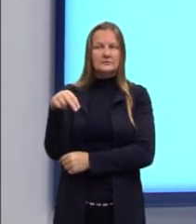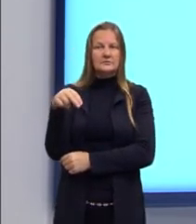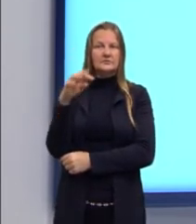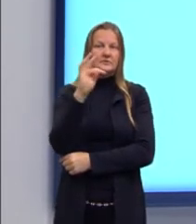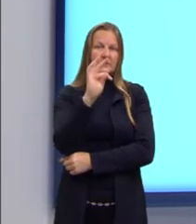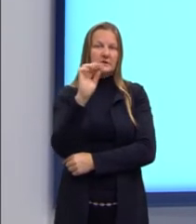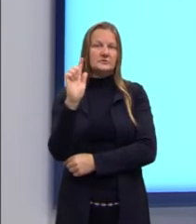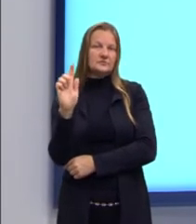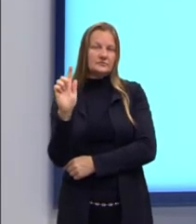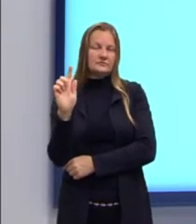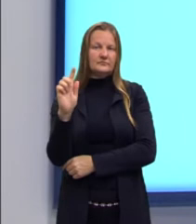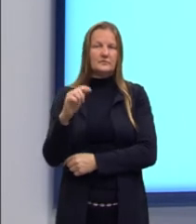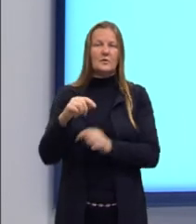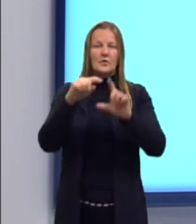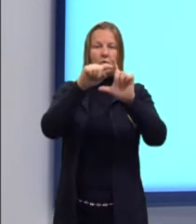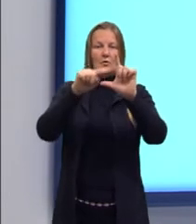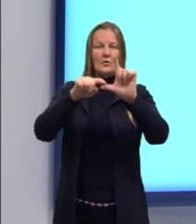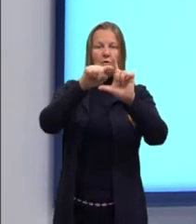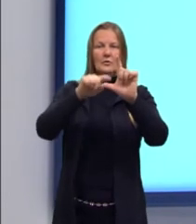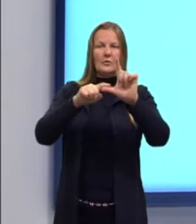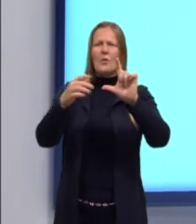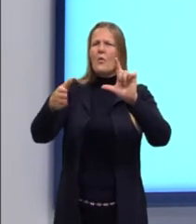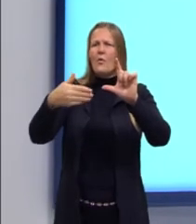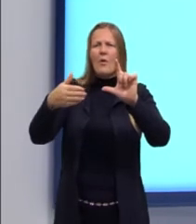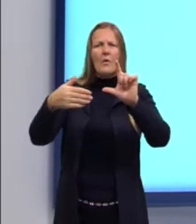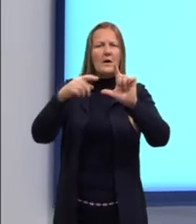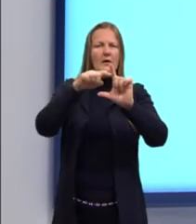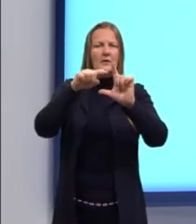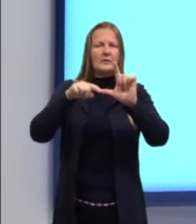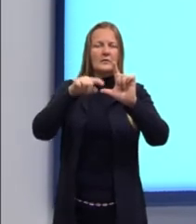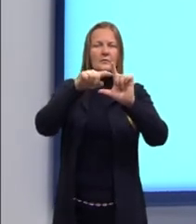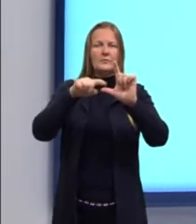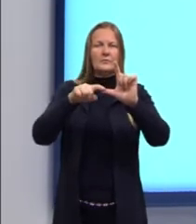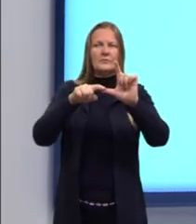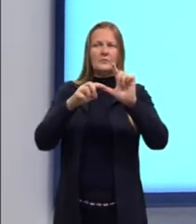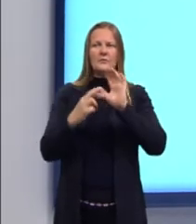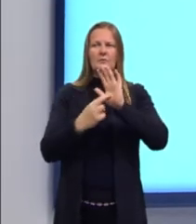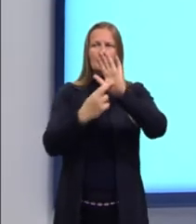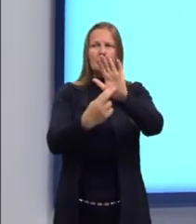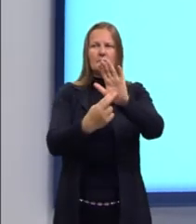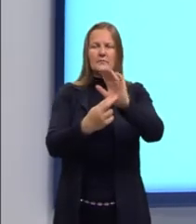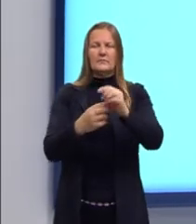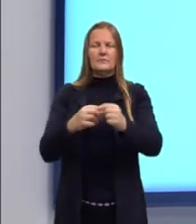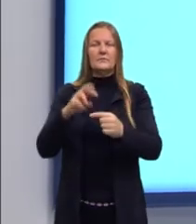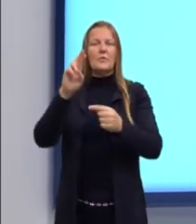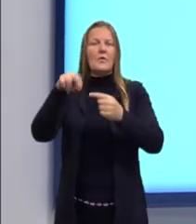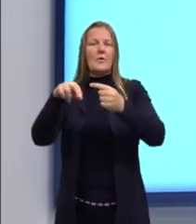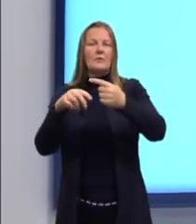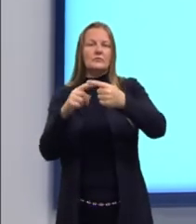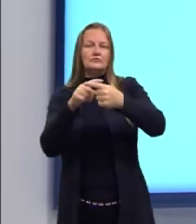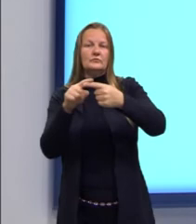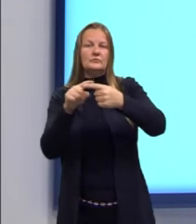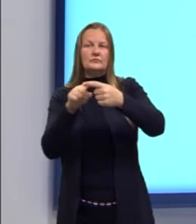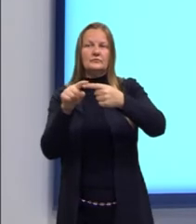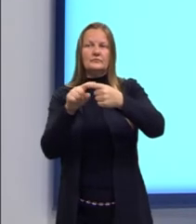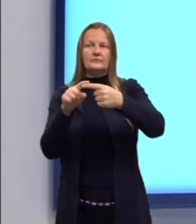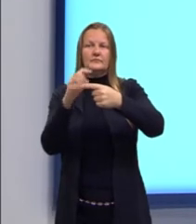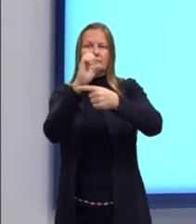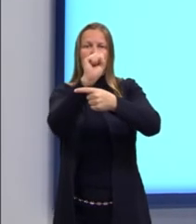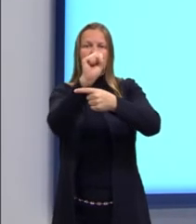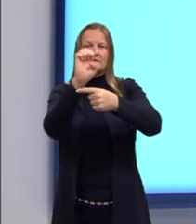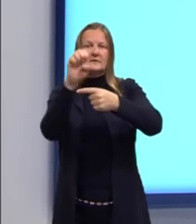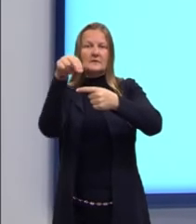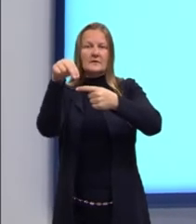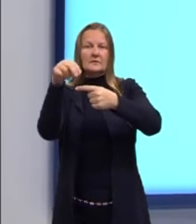a tangente de um ângulo qualquer ela pode ser representada como uma razão seria a razão do